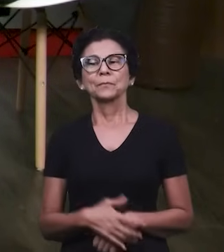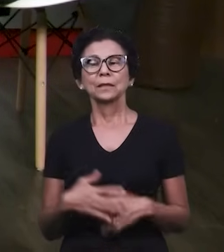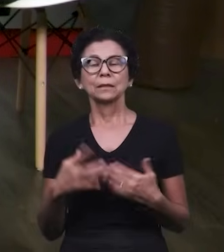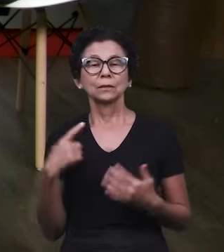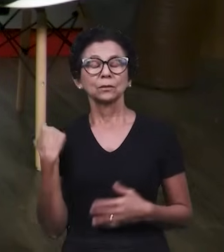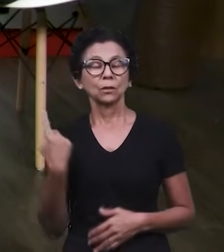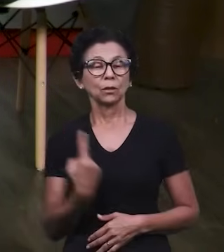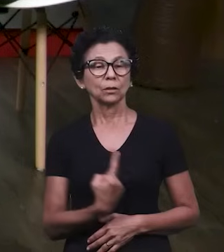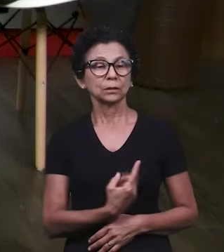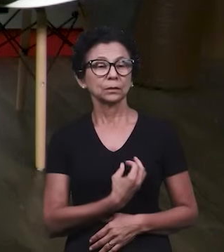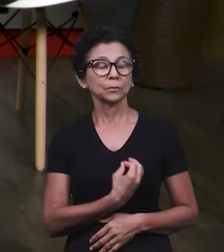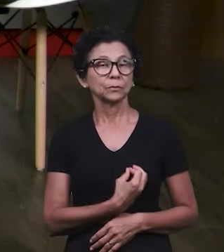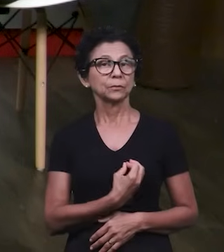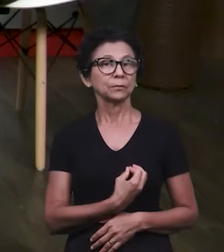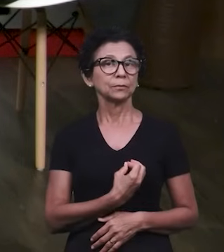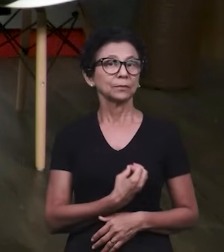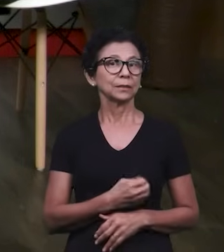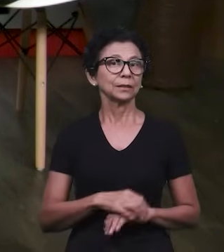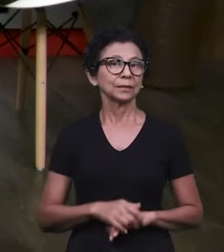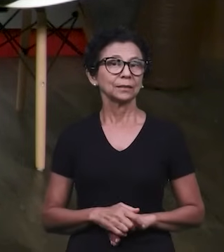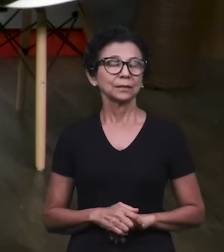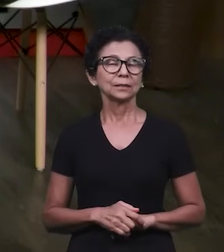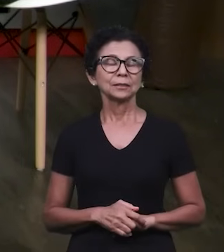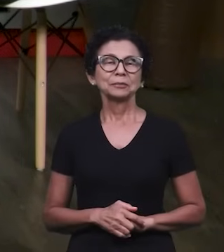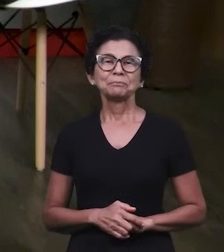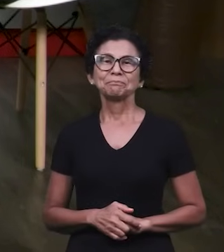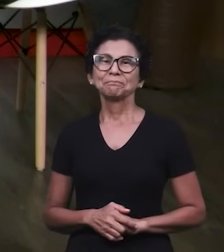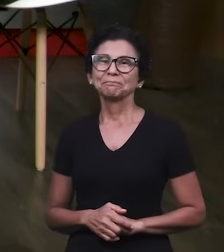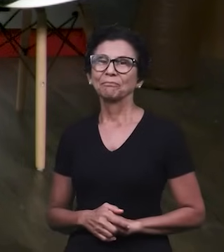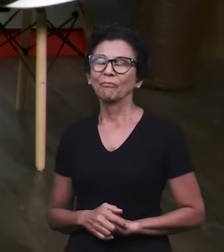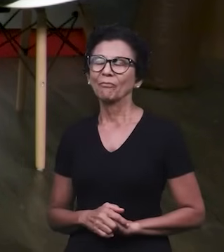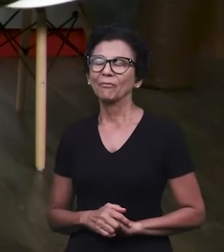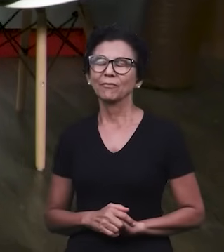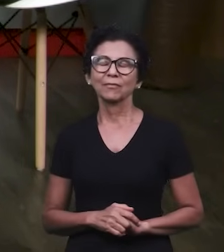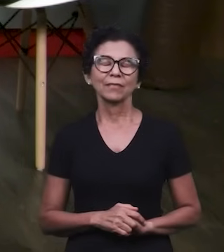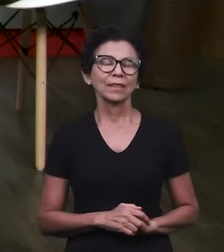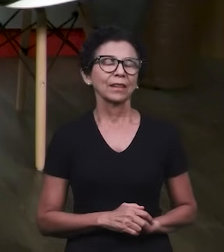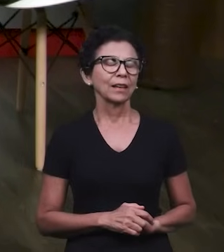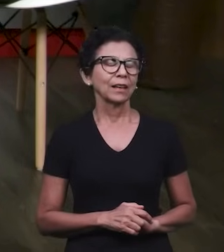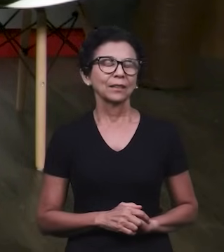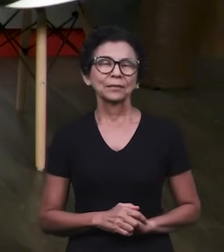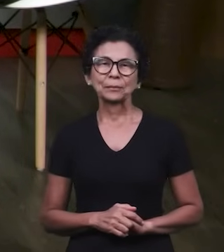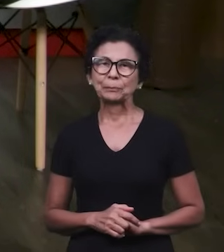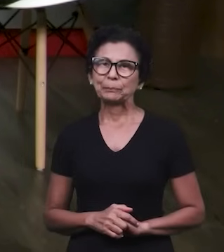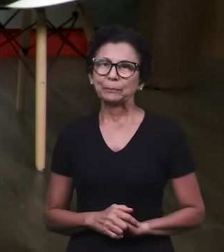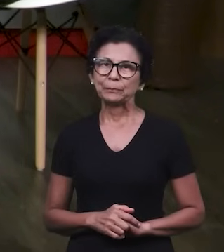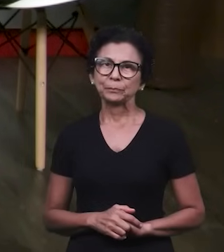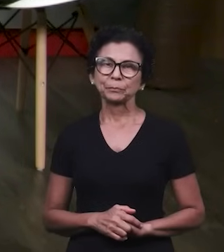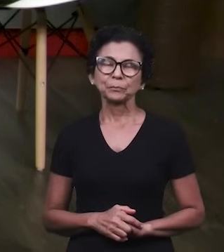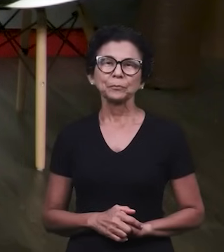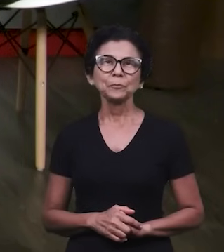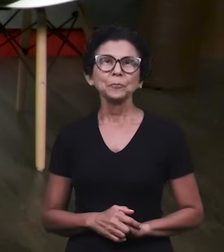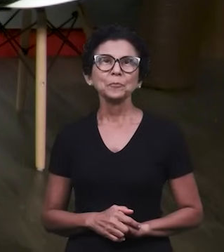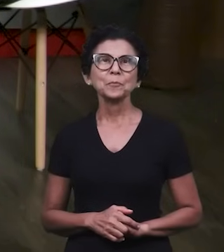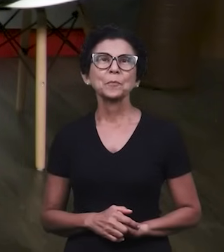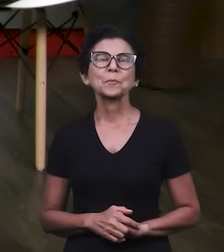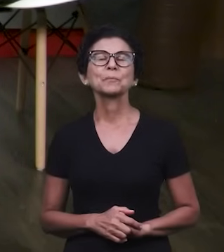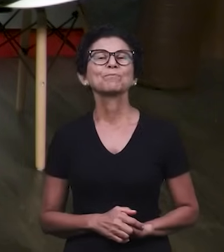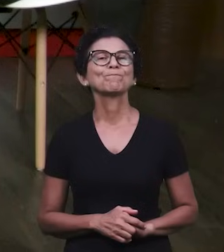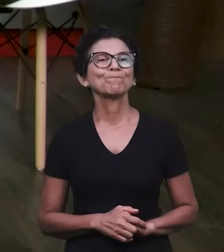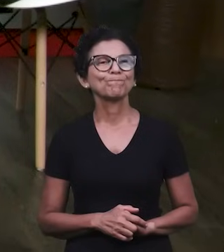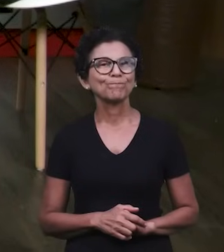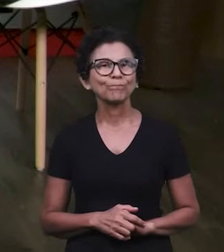vivendo a última manifestação do Espírito Santo, o último derramar do Espírito Santo.